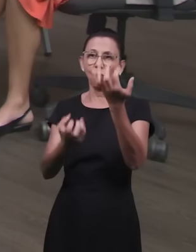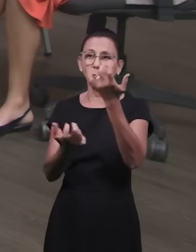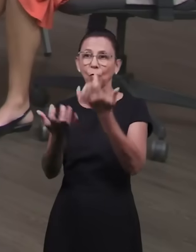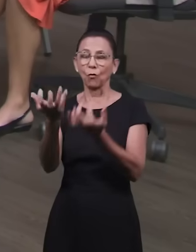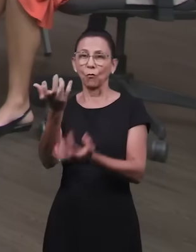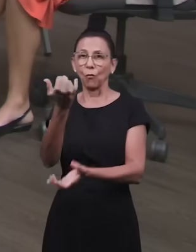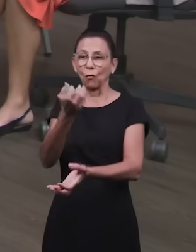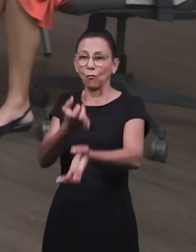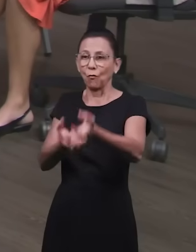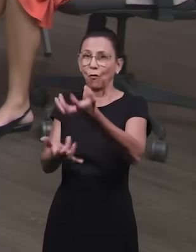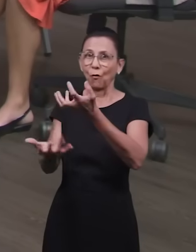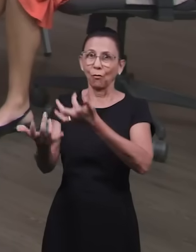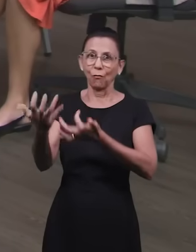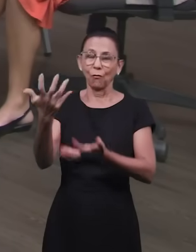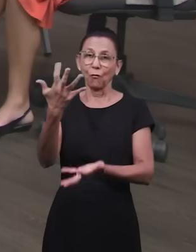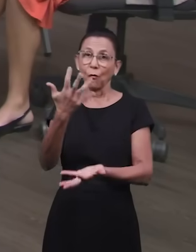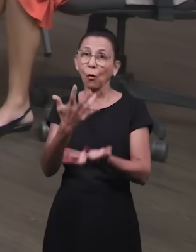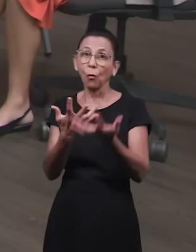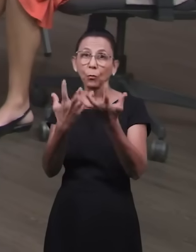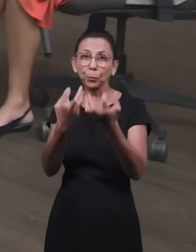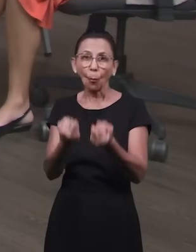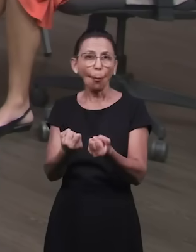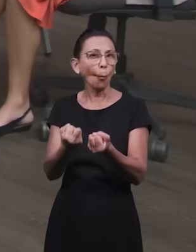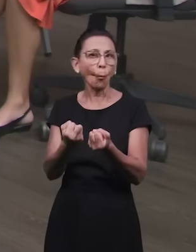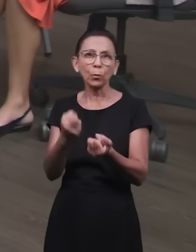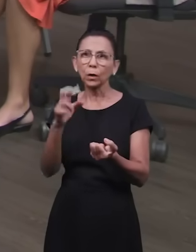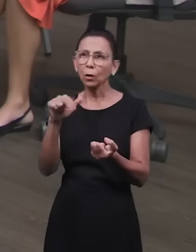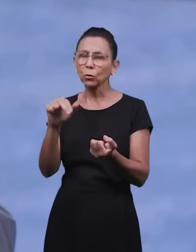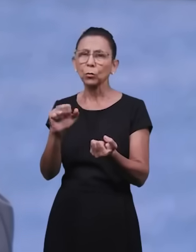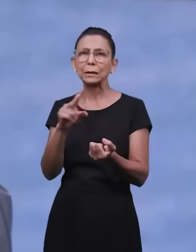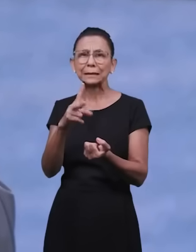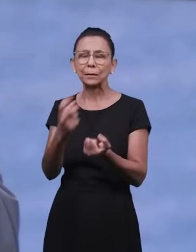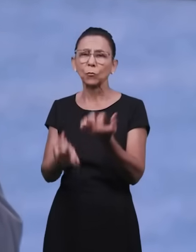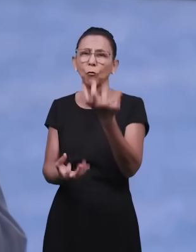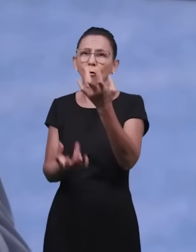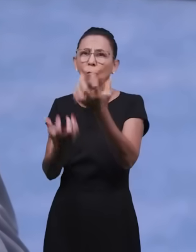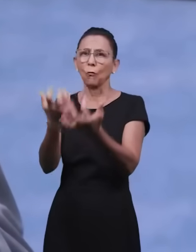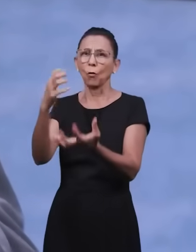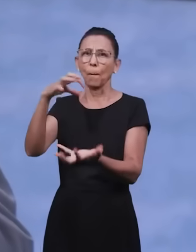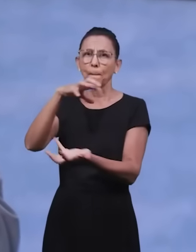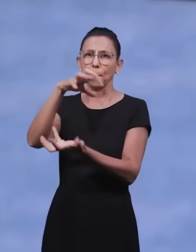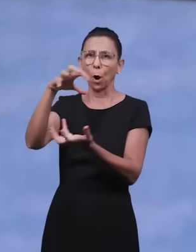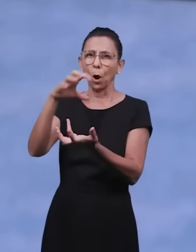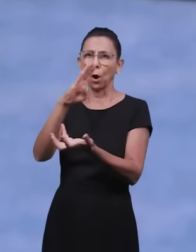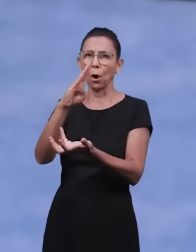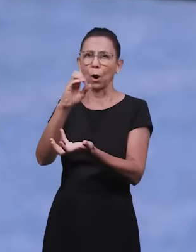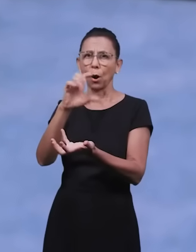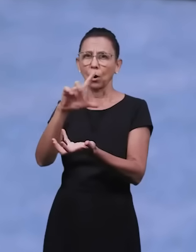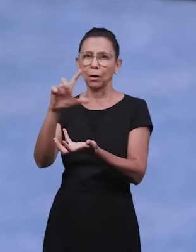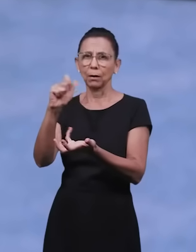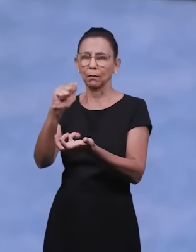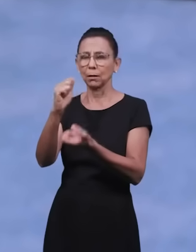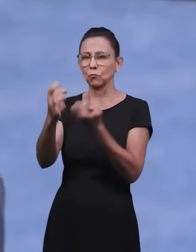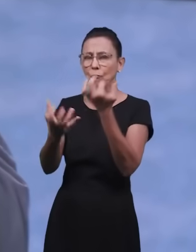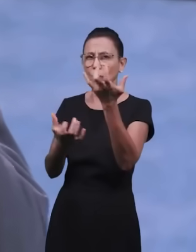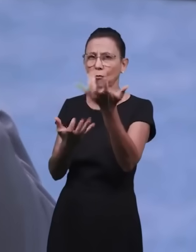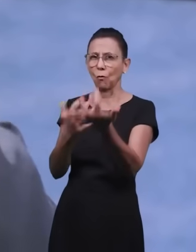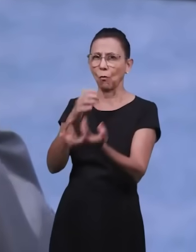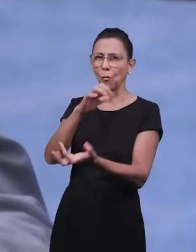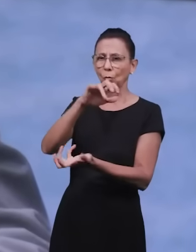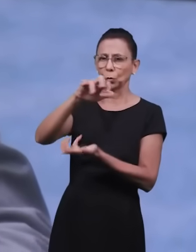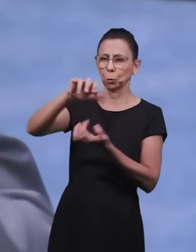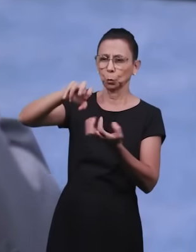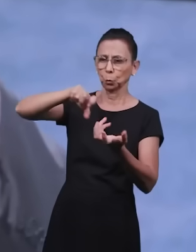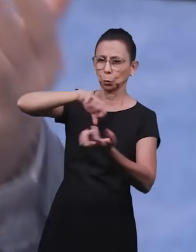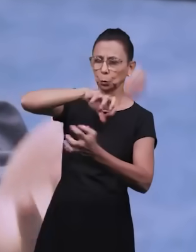de língua pesada. Língua pesada, há quem traduza como uma gagueira ou uma